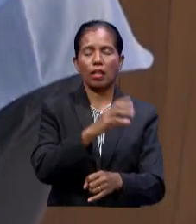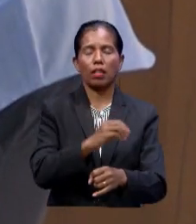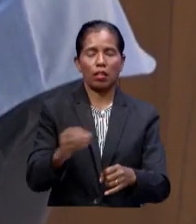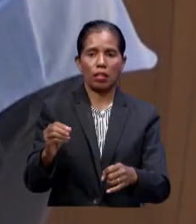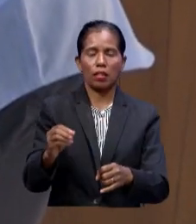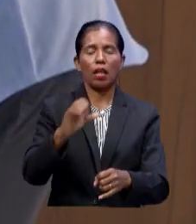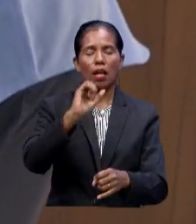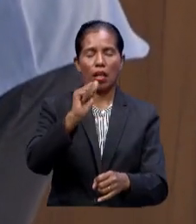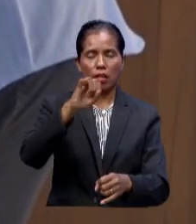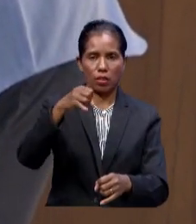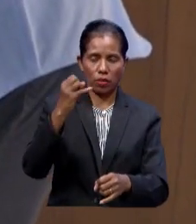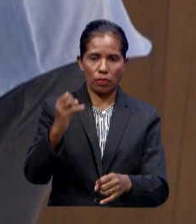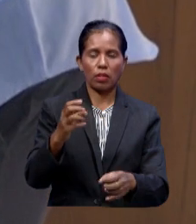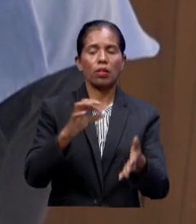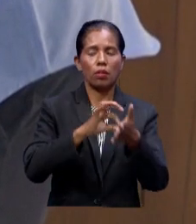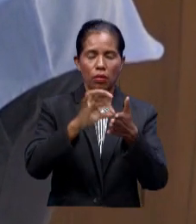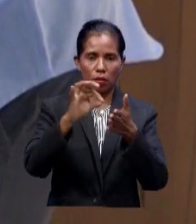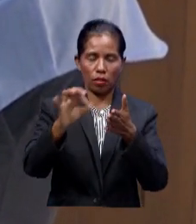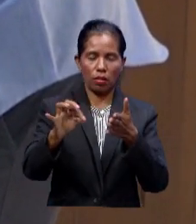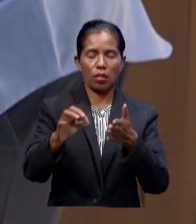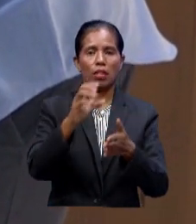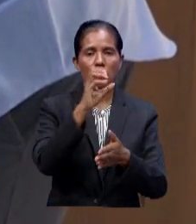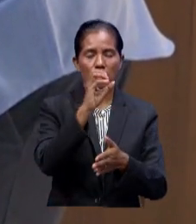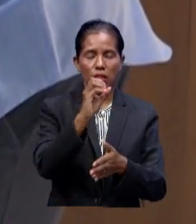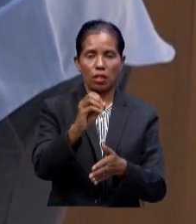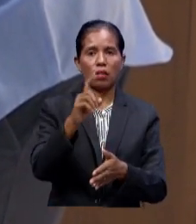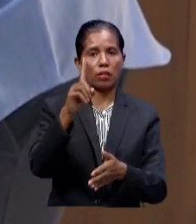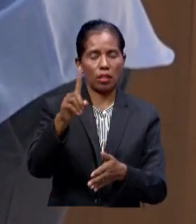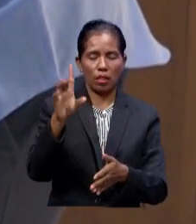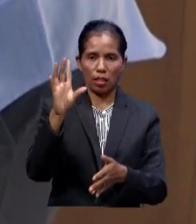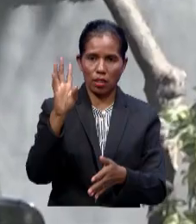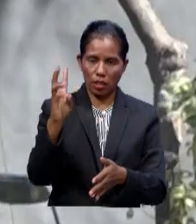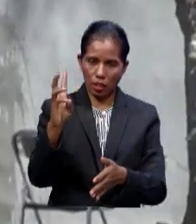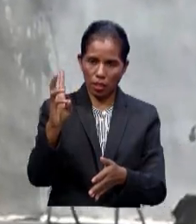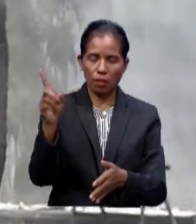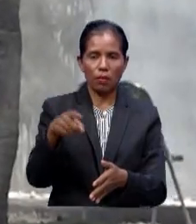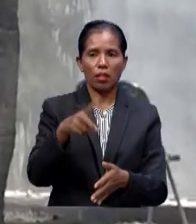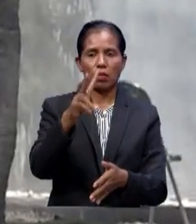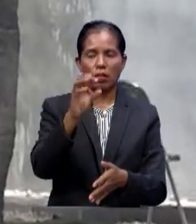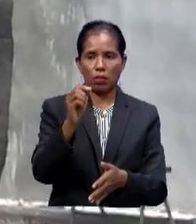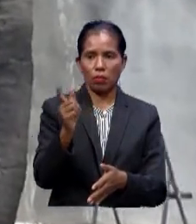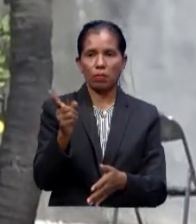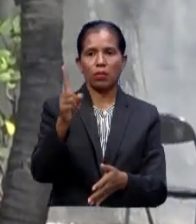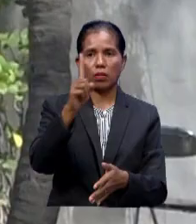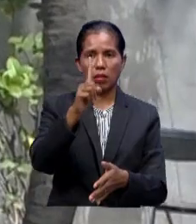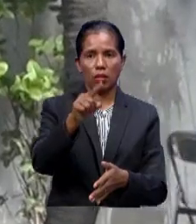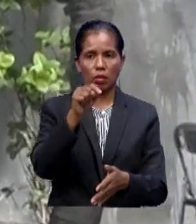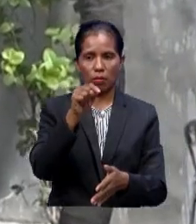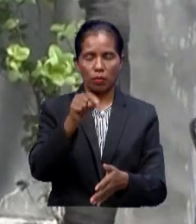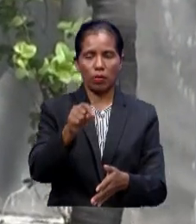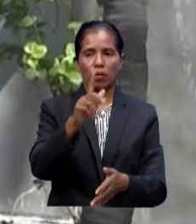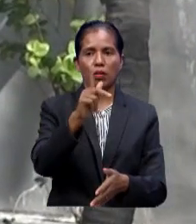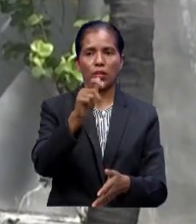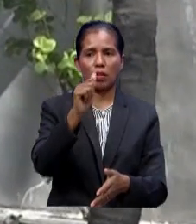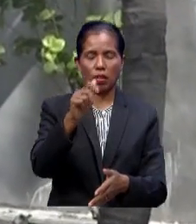no Darsassin o número NUC 00 IDANEN / Ruanulo Resinida ponto